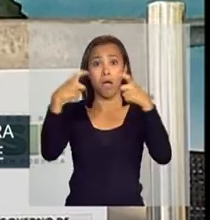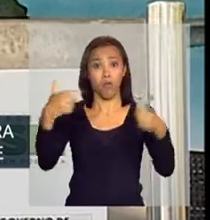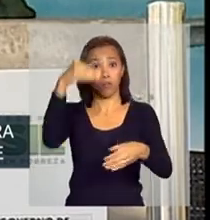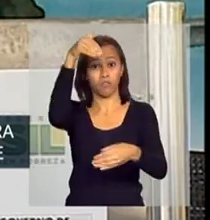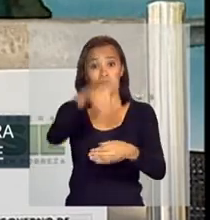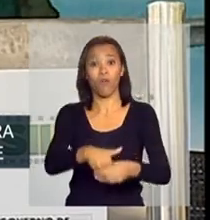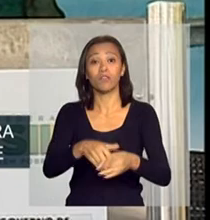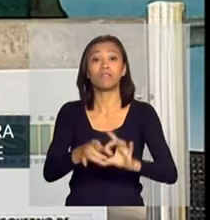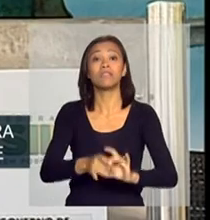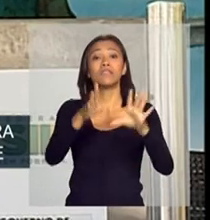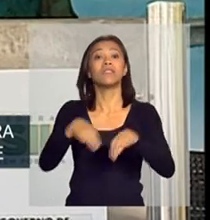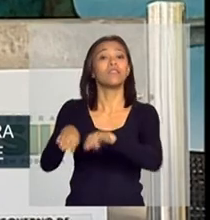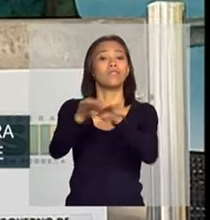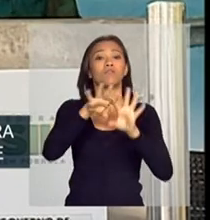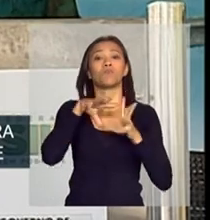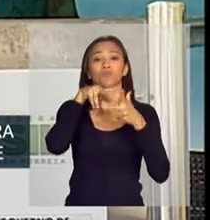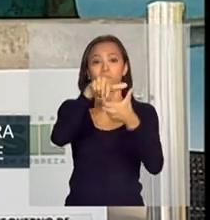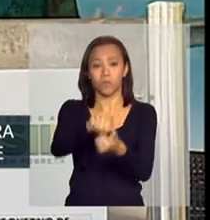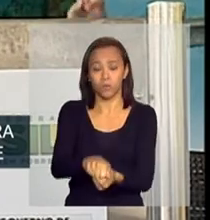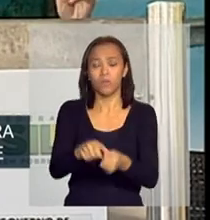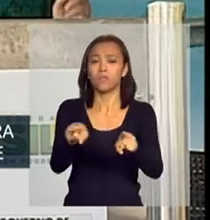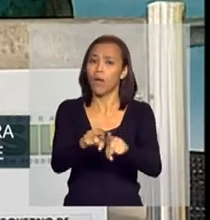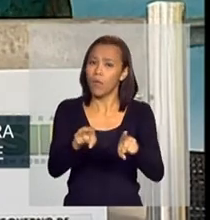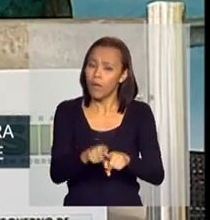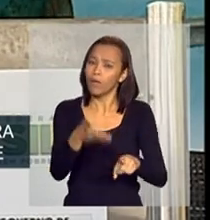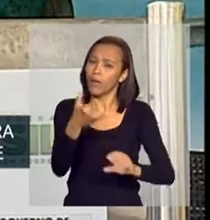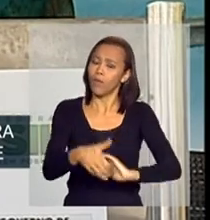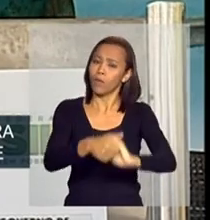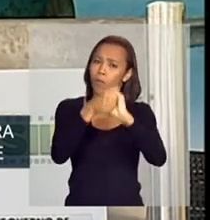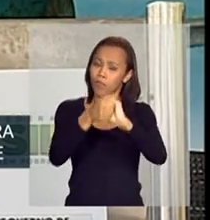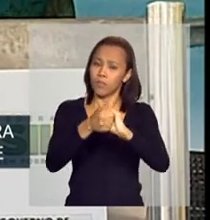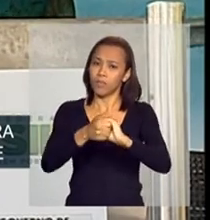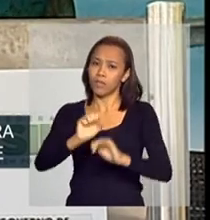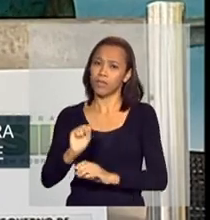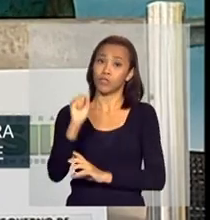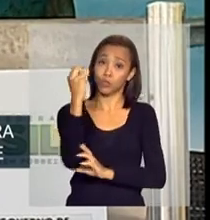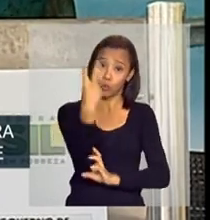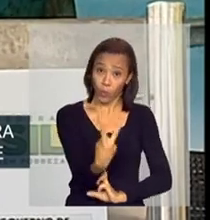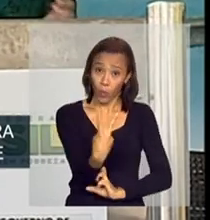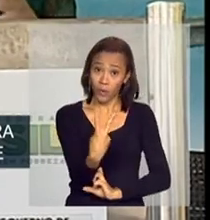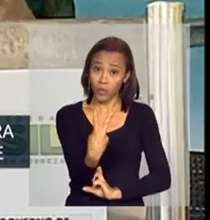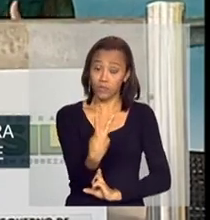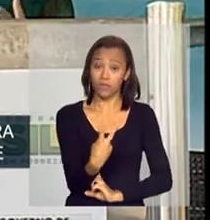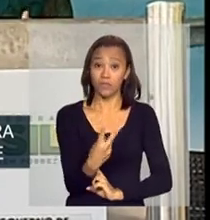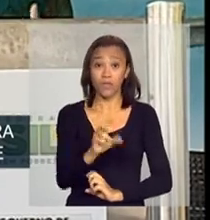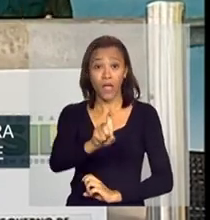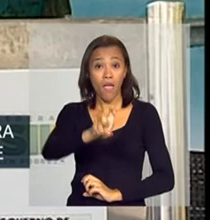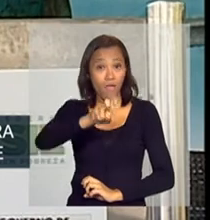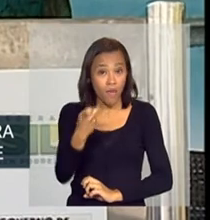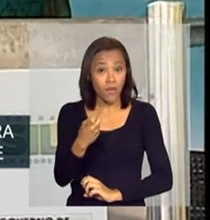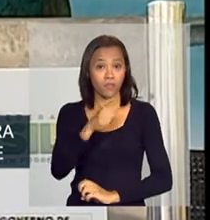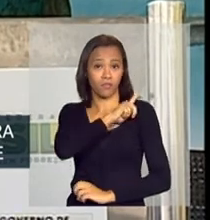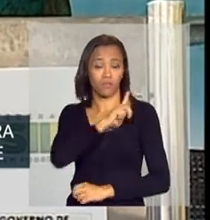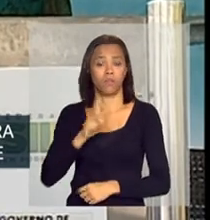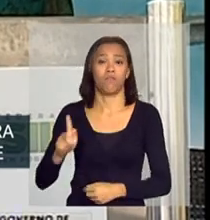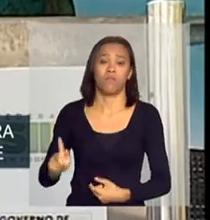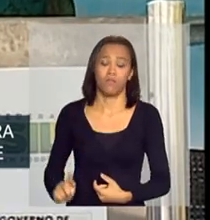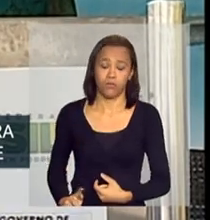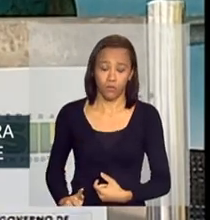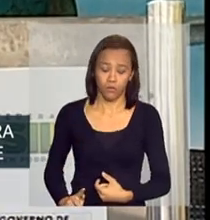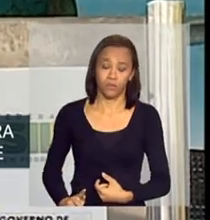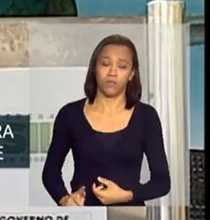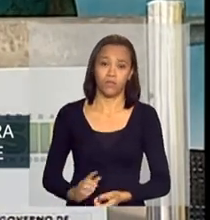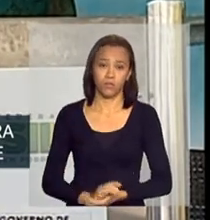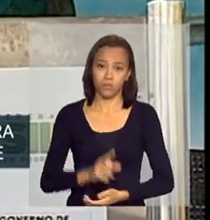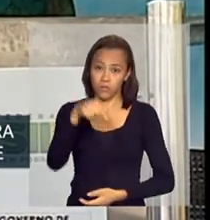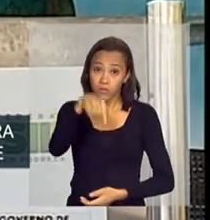Queria cumprimentar também dois governadores